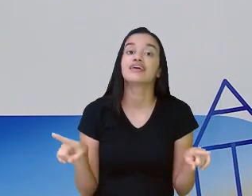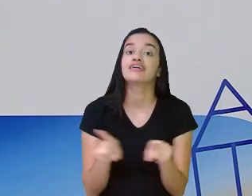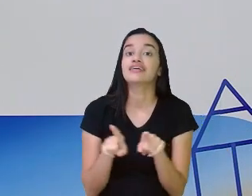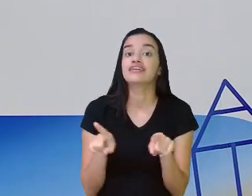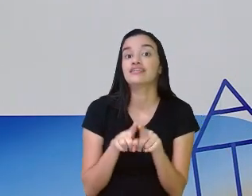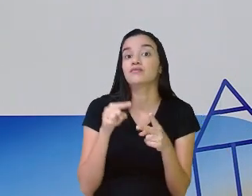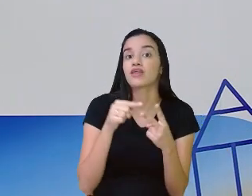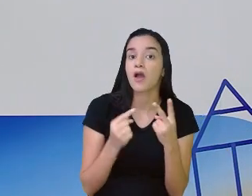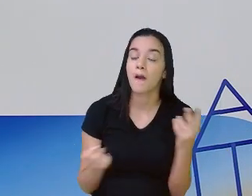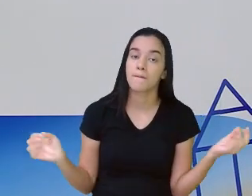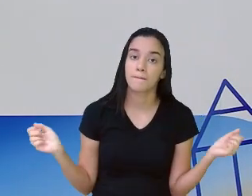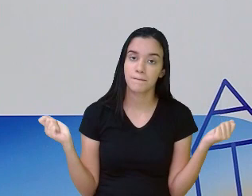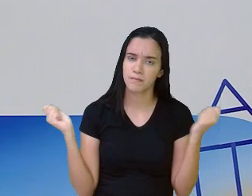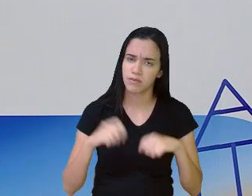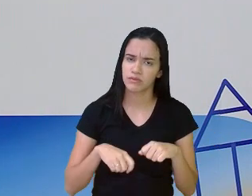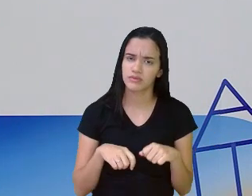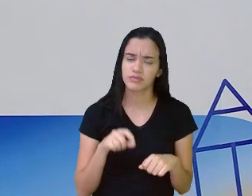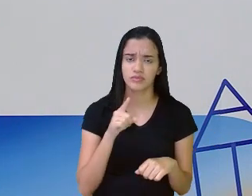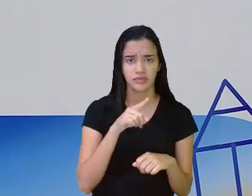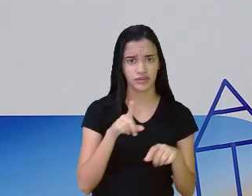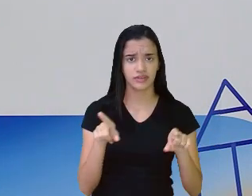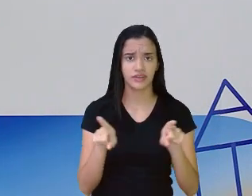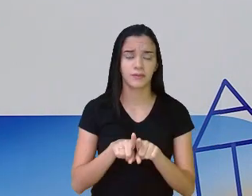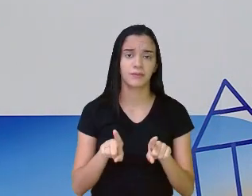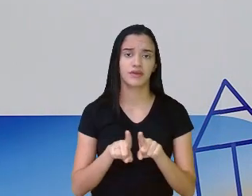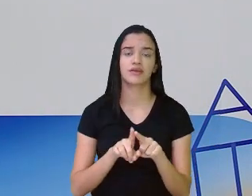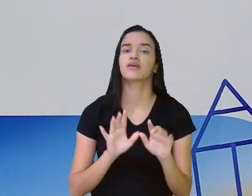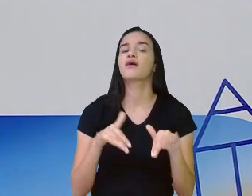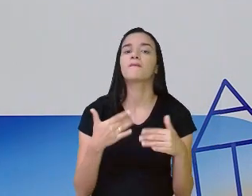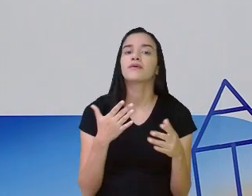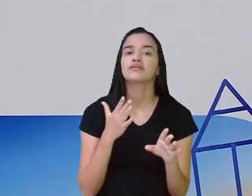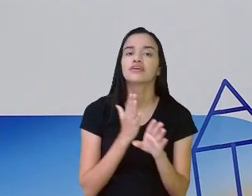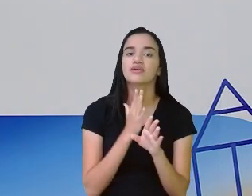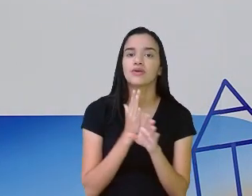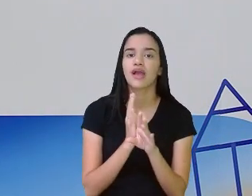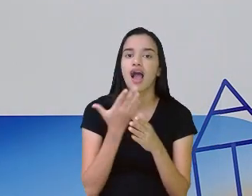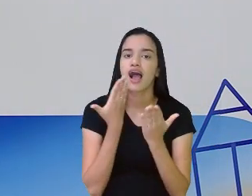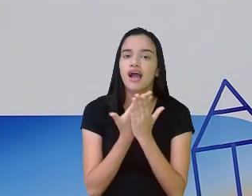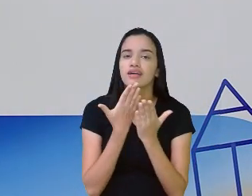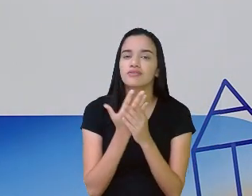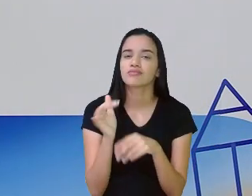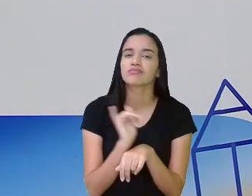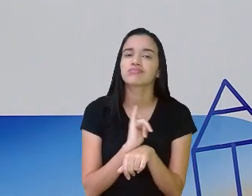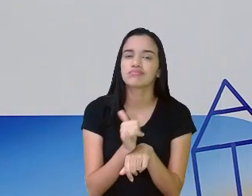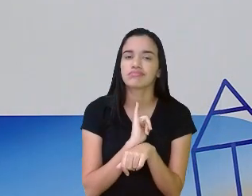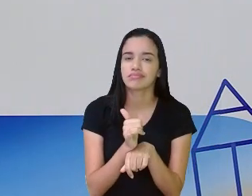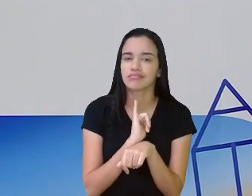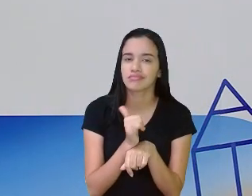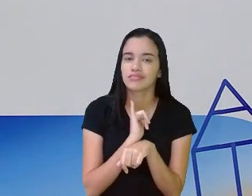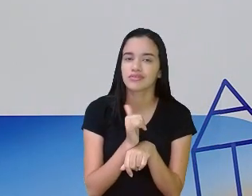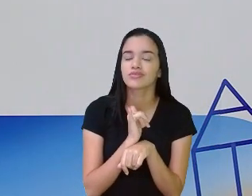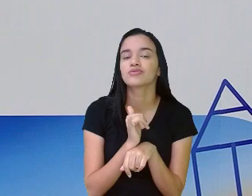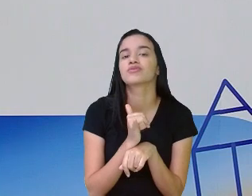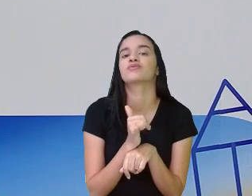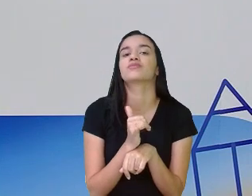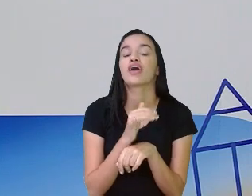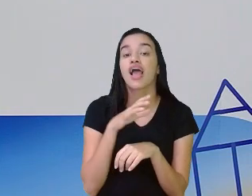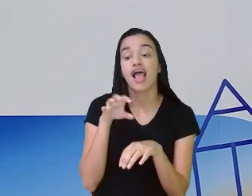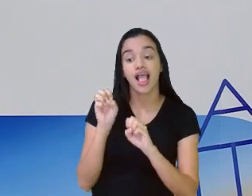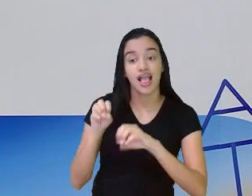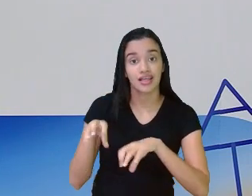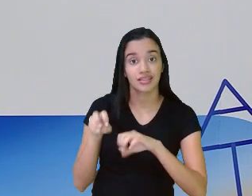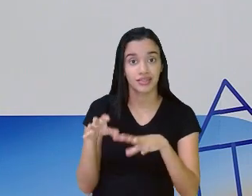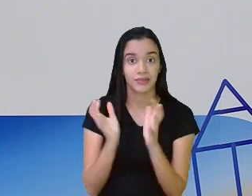dessas duas possibilidades, você também pode encontrar as aulas no YouTube. Canal